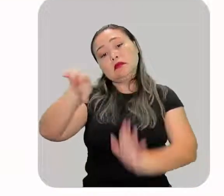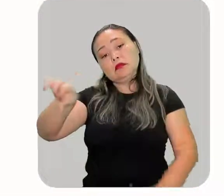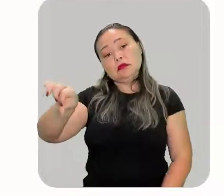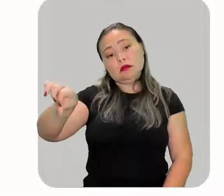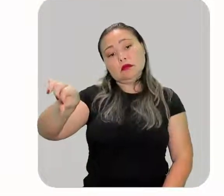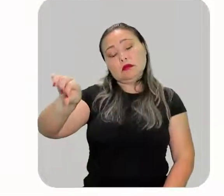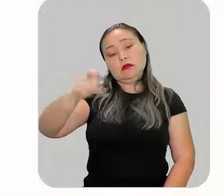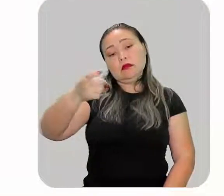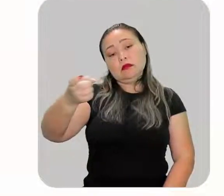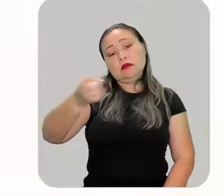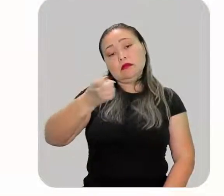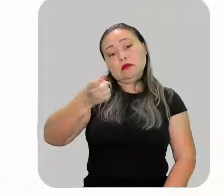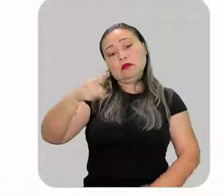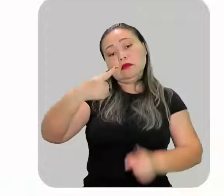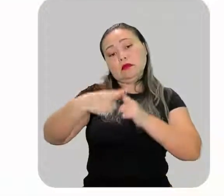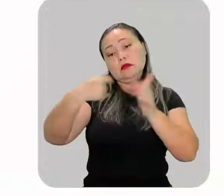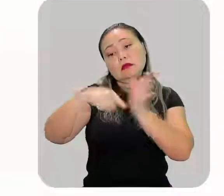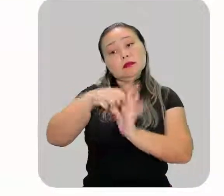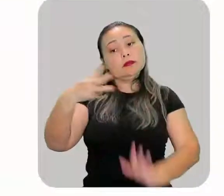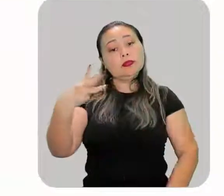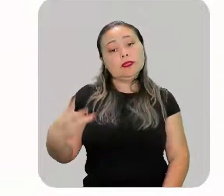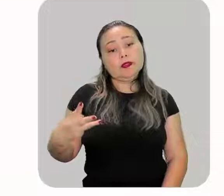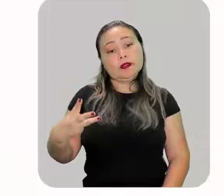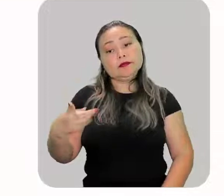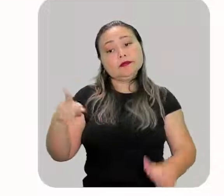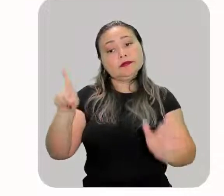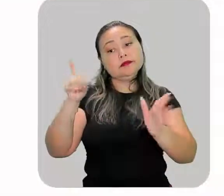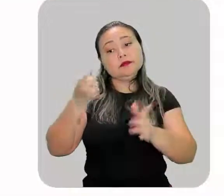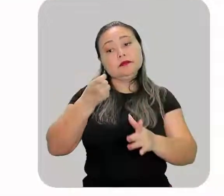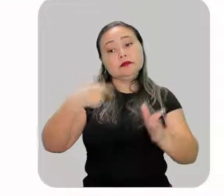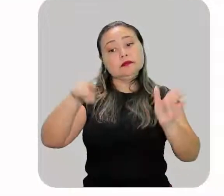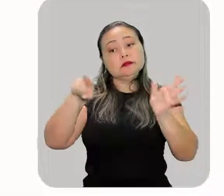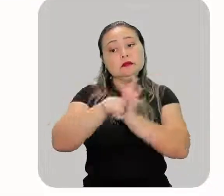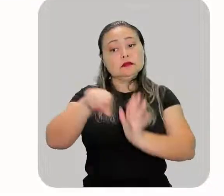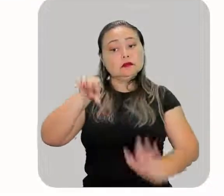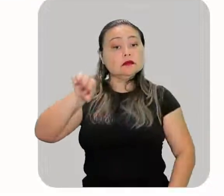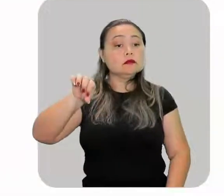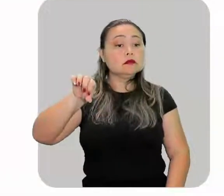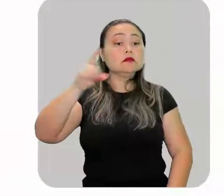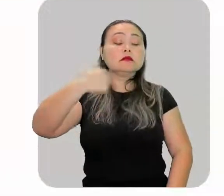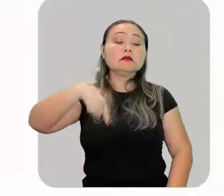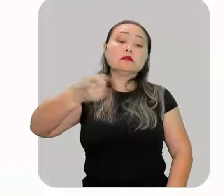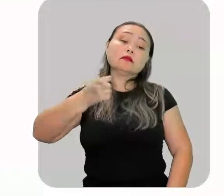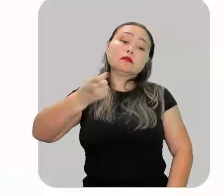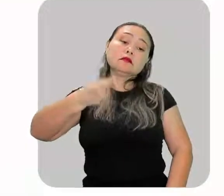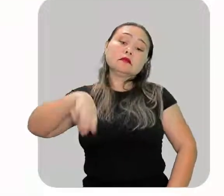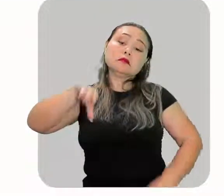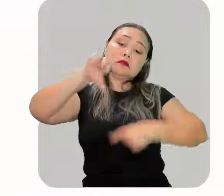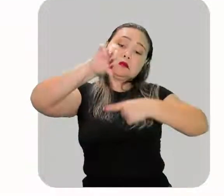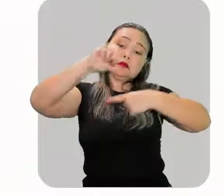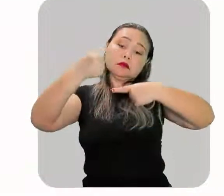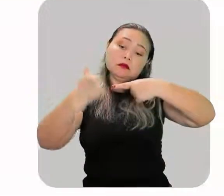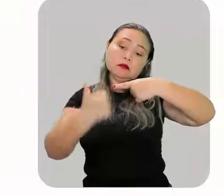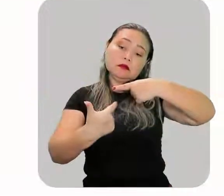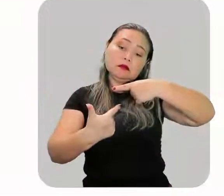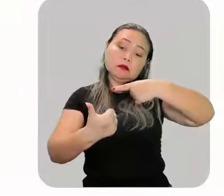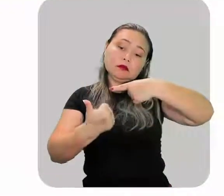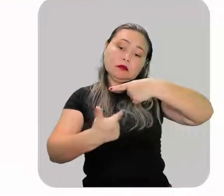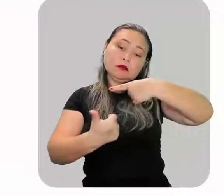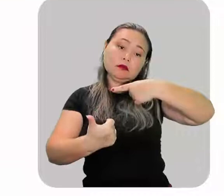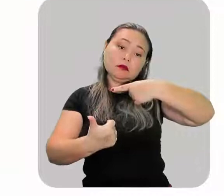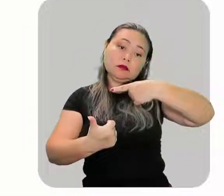menos 9, mais ou menos 3. O valor de x é menos 9 ou o valor de x é 9